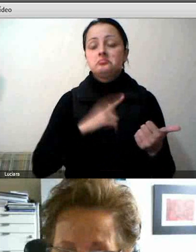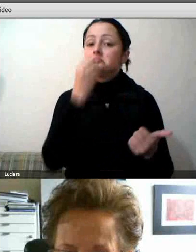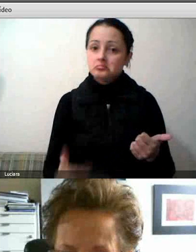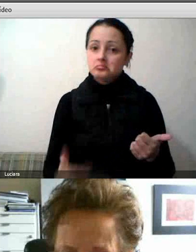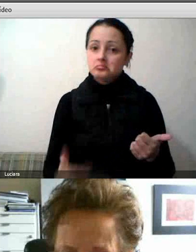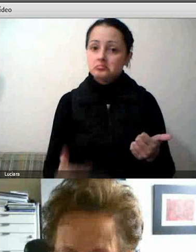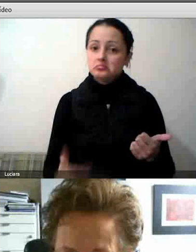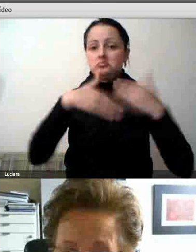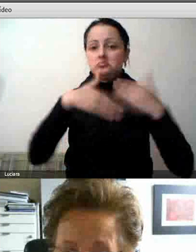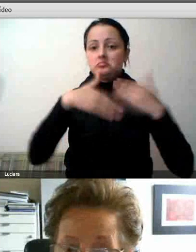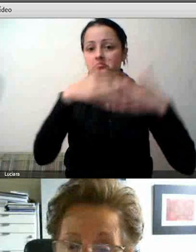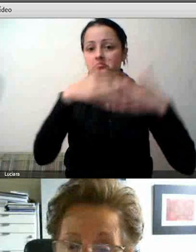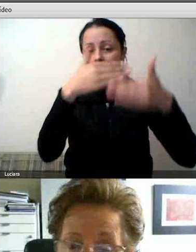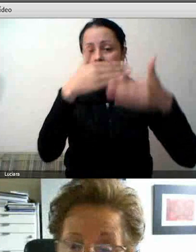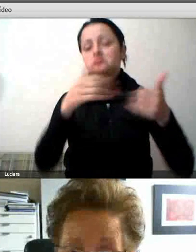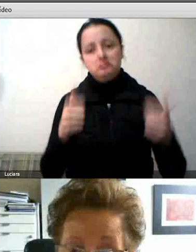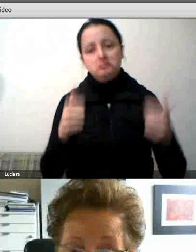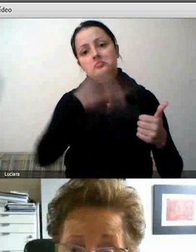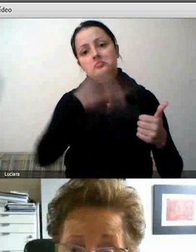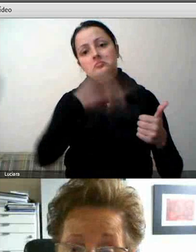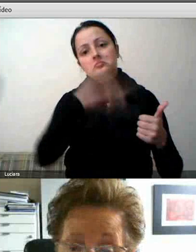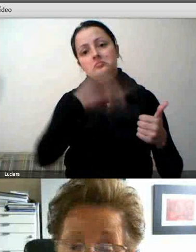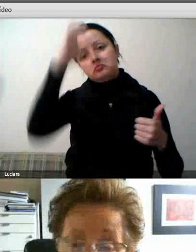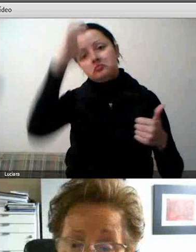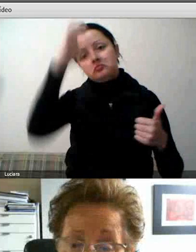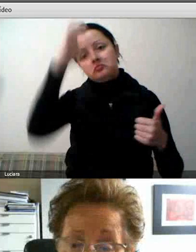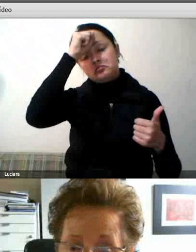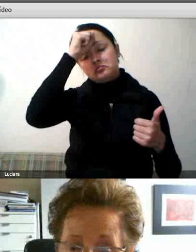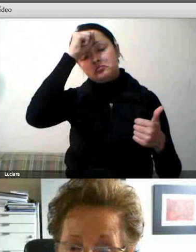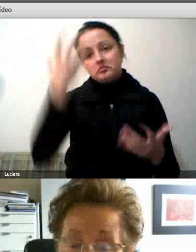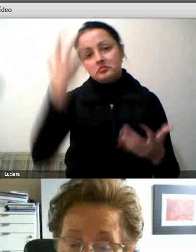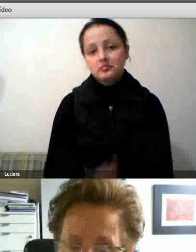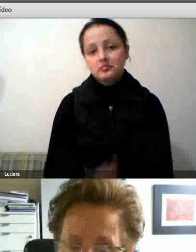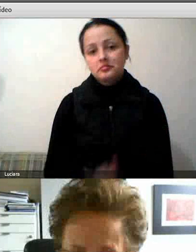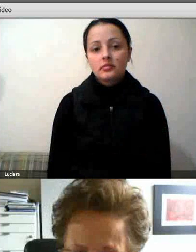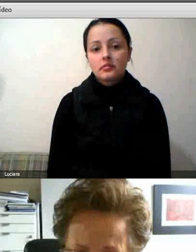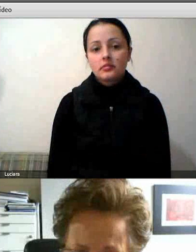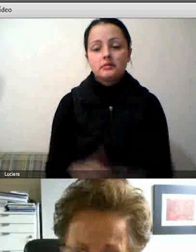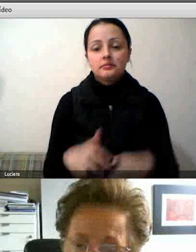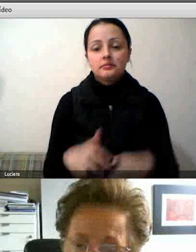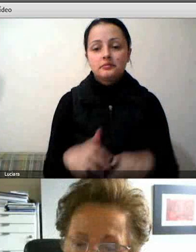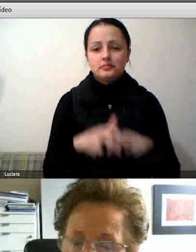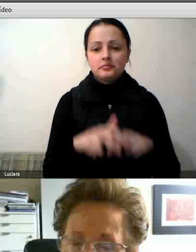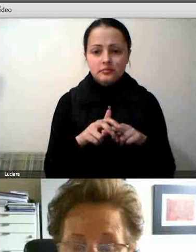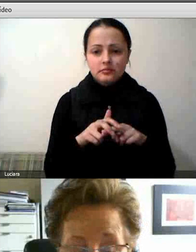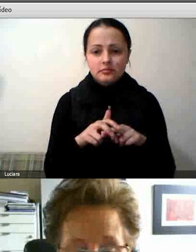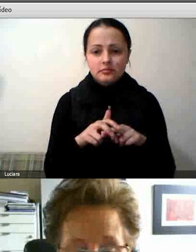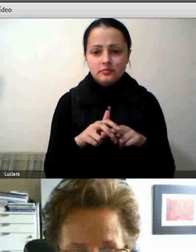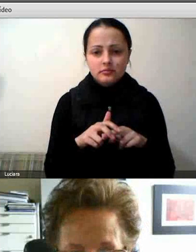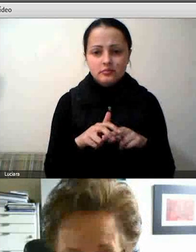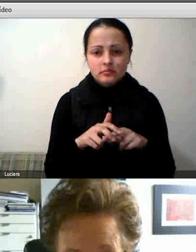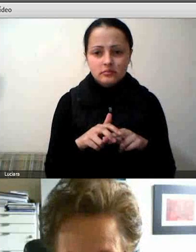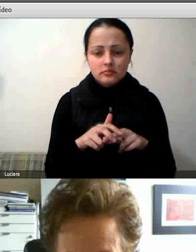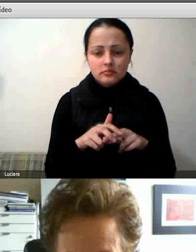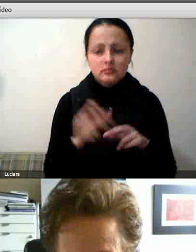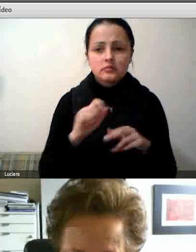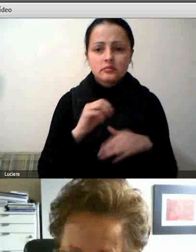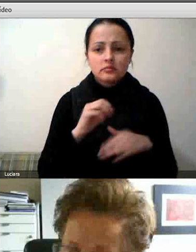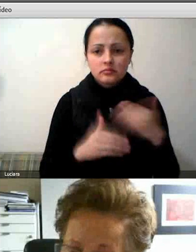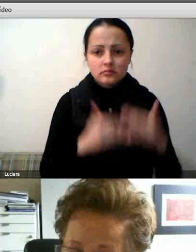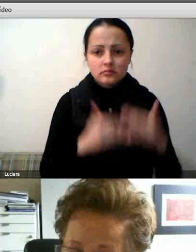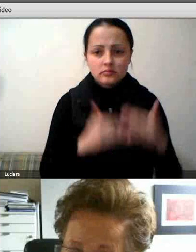aluno aprende se ele tiver um bom nível de desenvolvimento. Se tiver desenvolvimento, você ensina e ele aprende. Mas